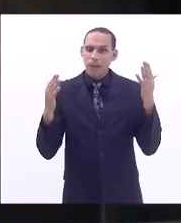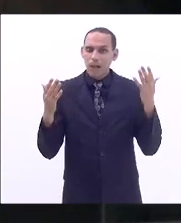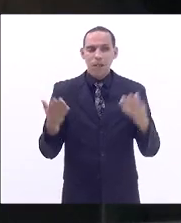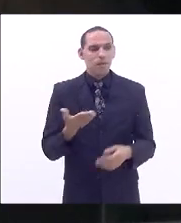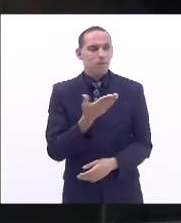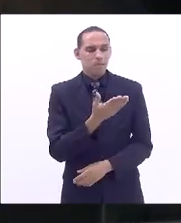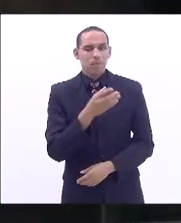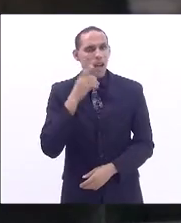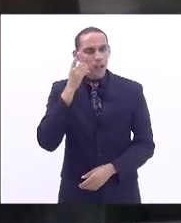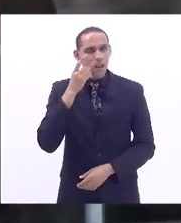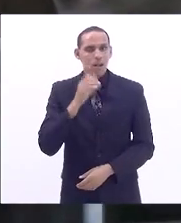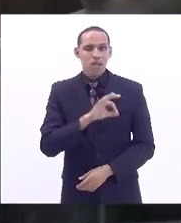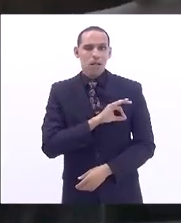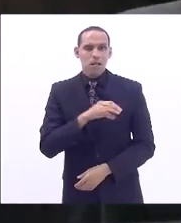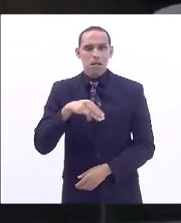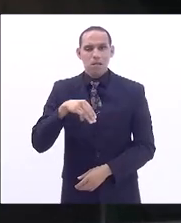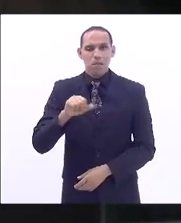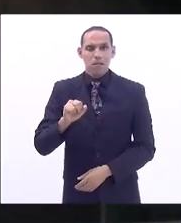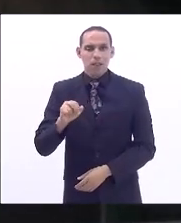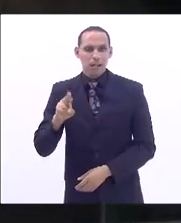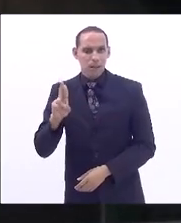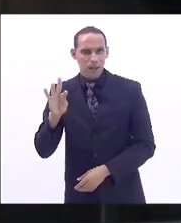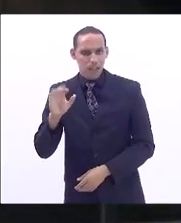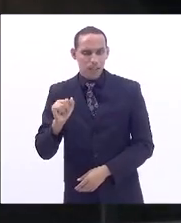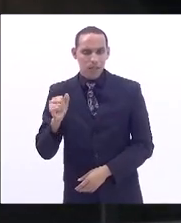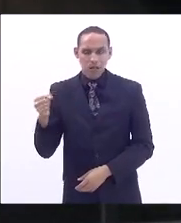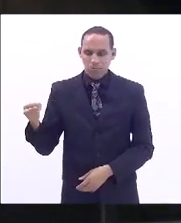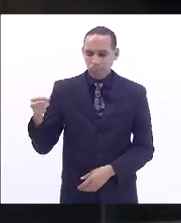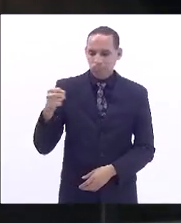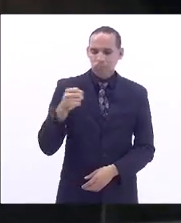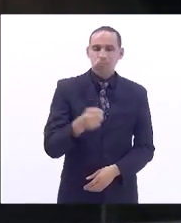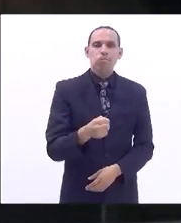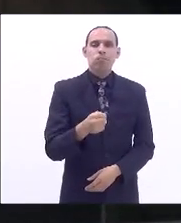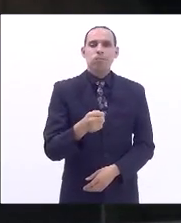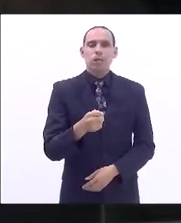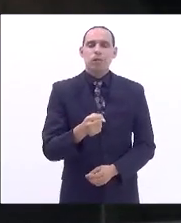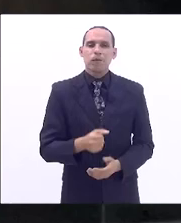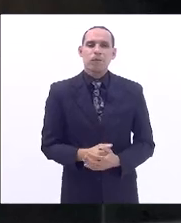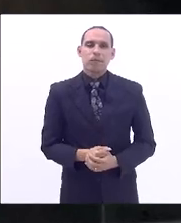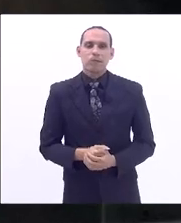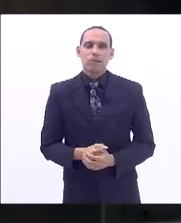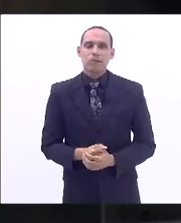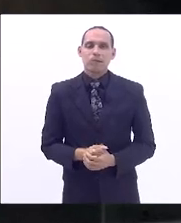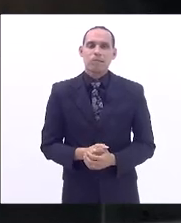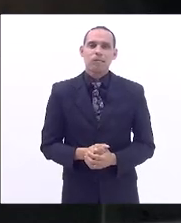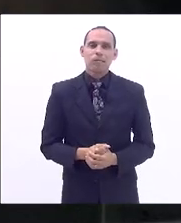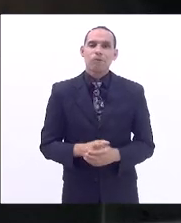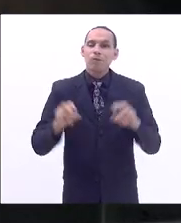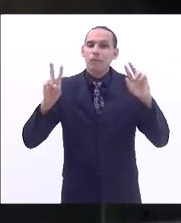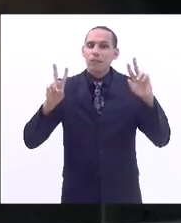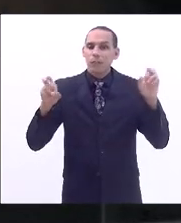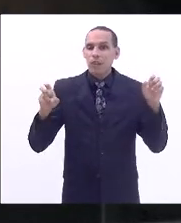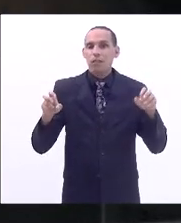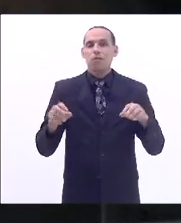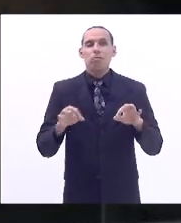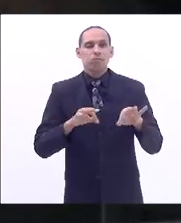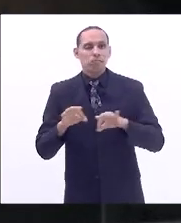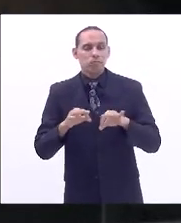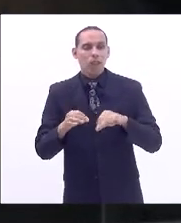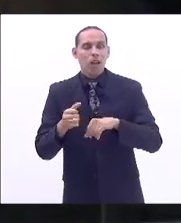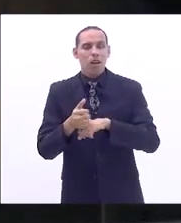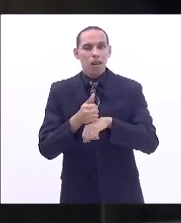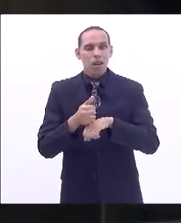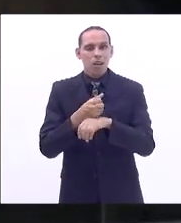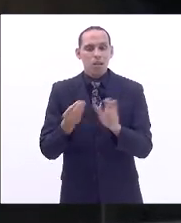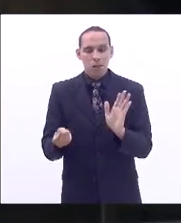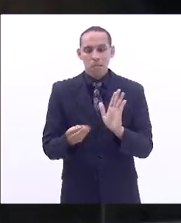deputada Martha Rocha Por trazer aqui para casa a questão do plano de carga e botar isso numa